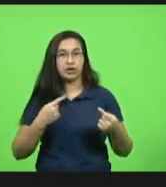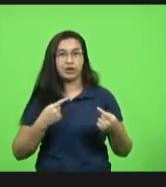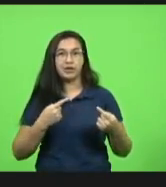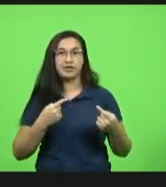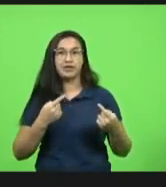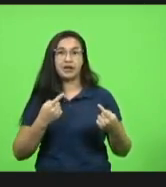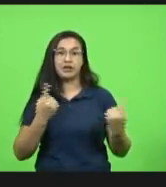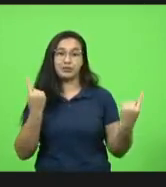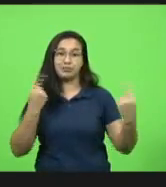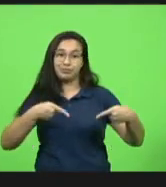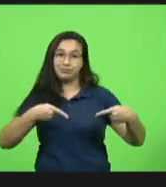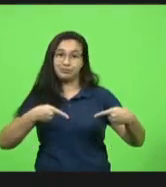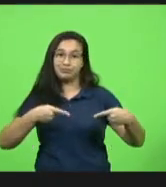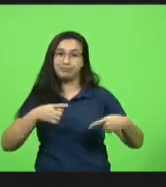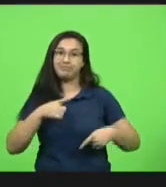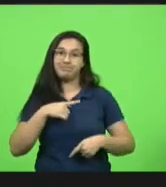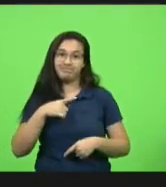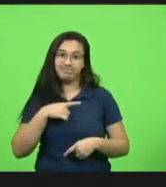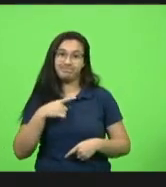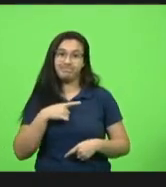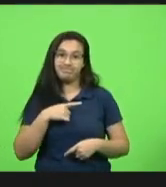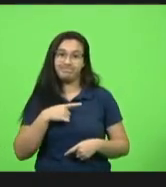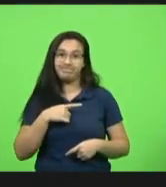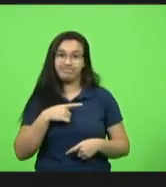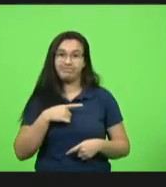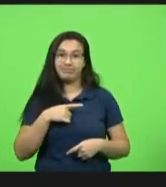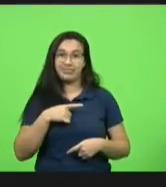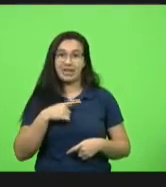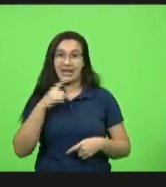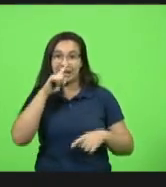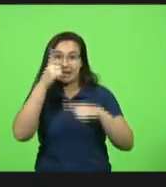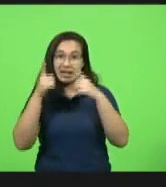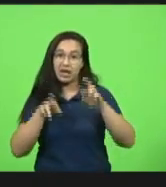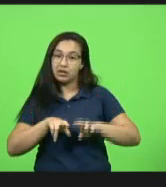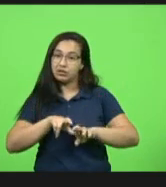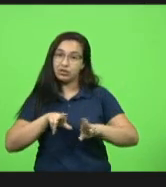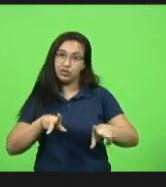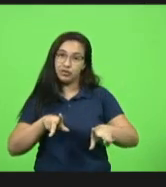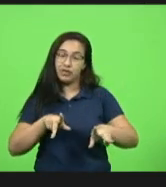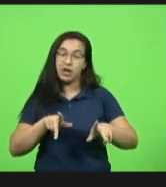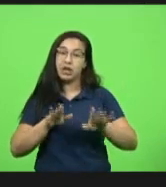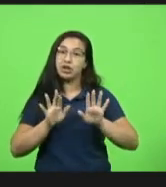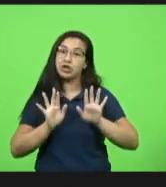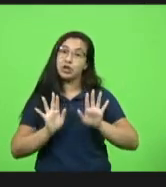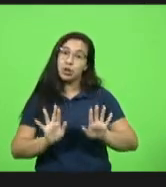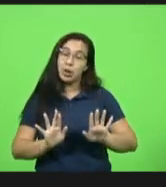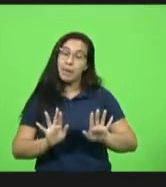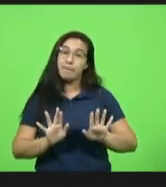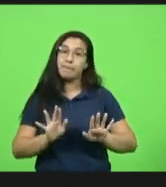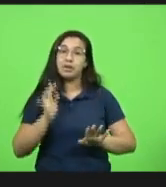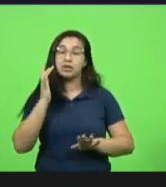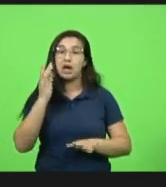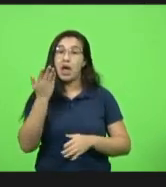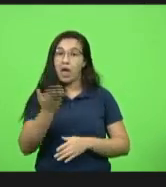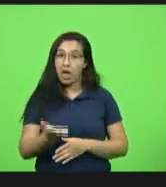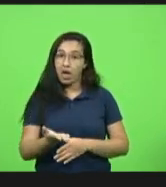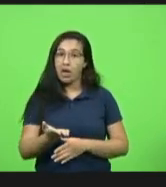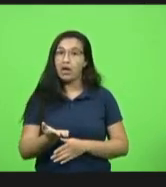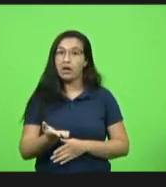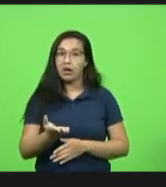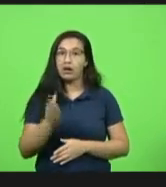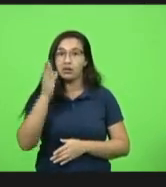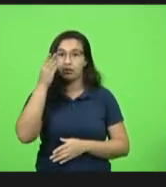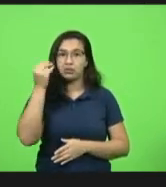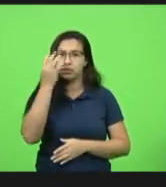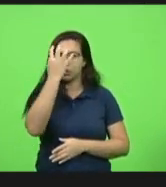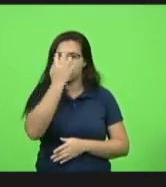vezes com relação àquilo que defendemos, mas eu acho que, ela é uma deputada muito